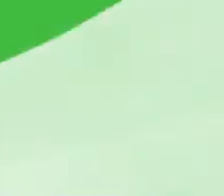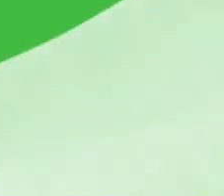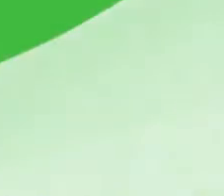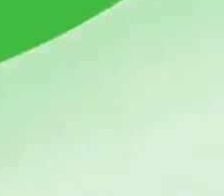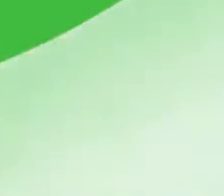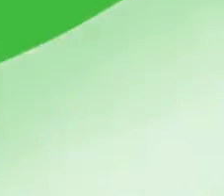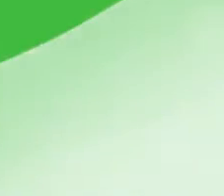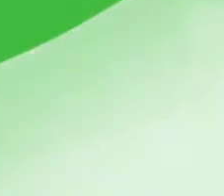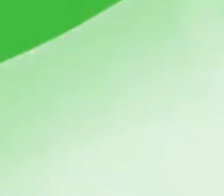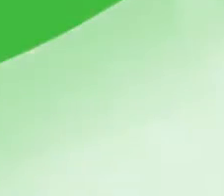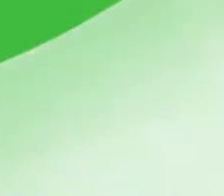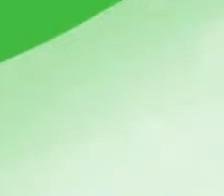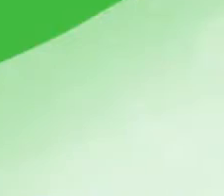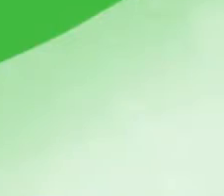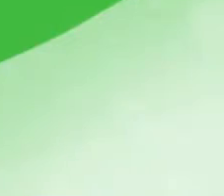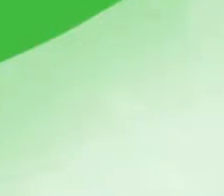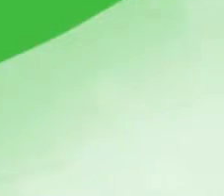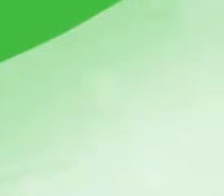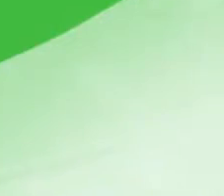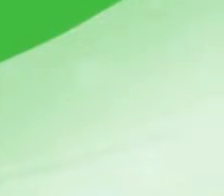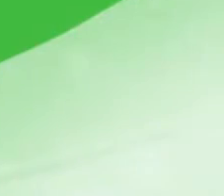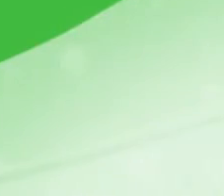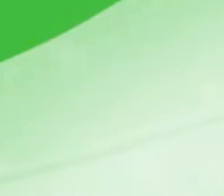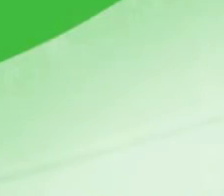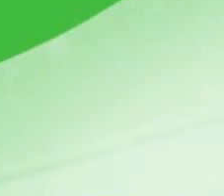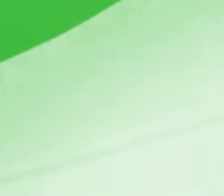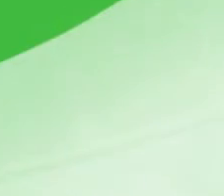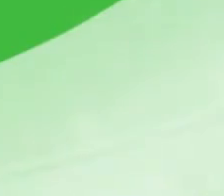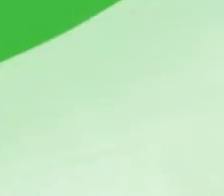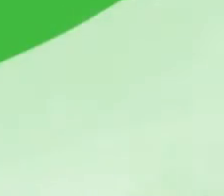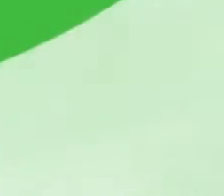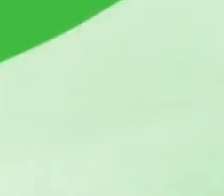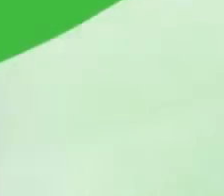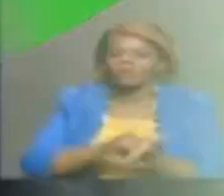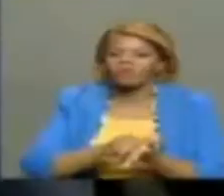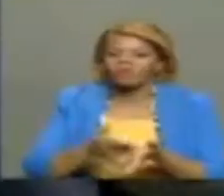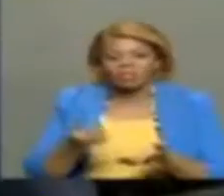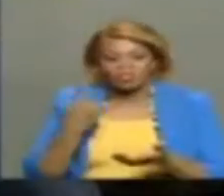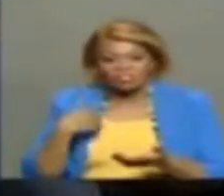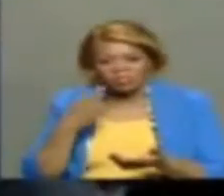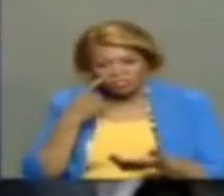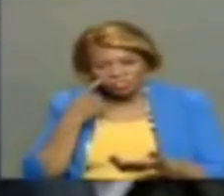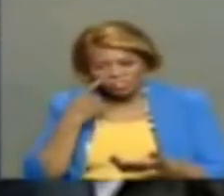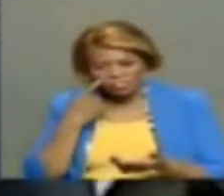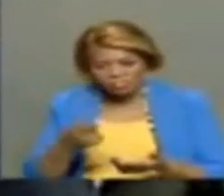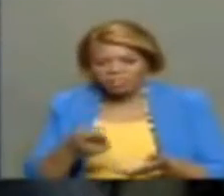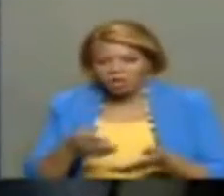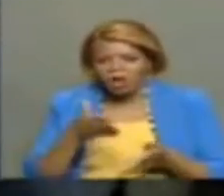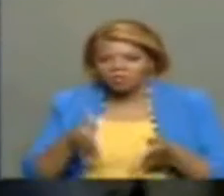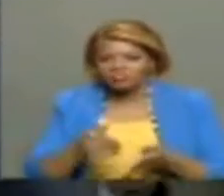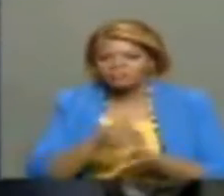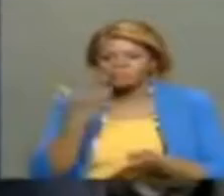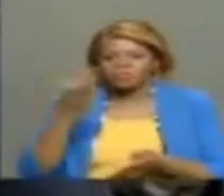Ora, muito boa tarde. Estamos no Aeroporto Internacional 4 de Fevereiro, um dia histórico para o país. Angola